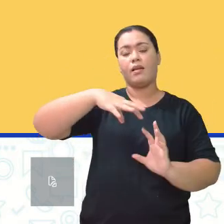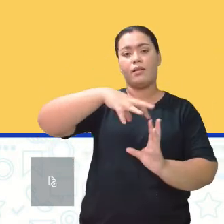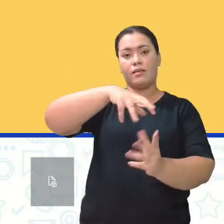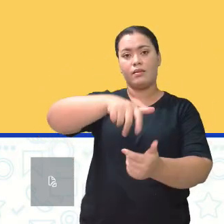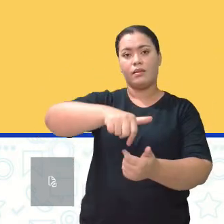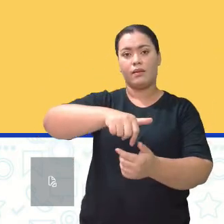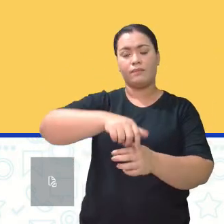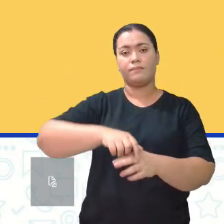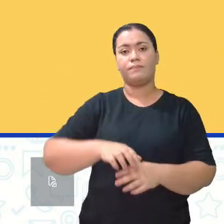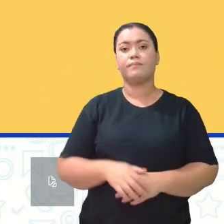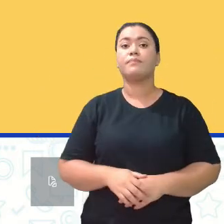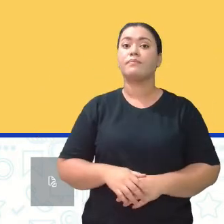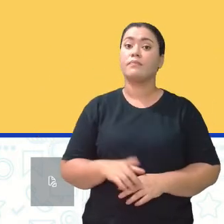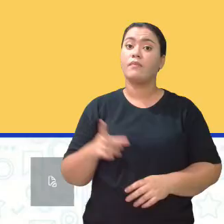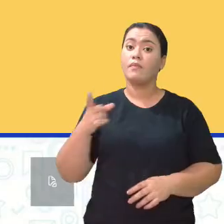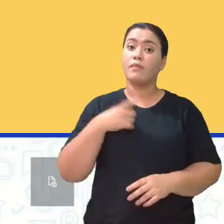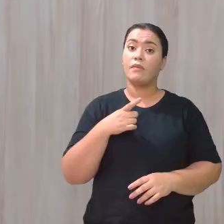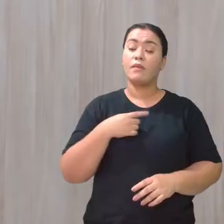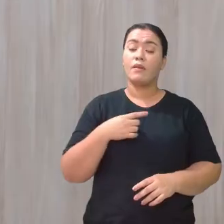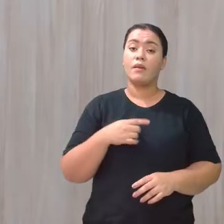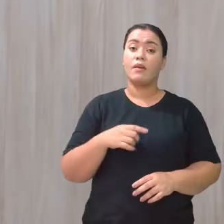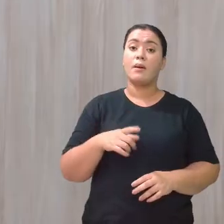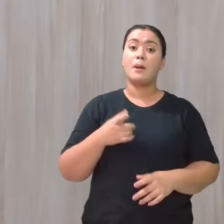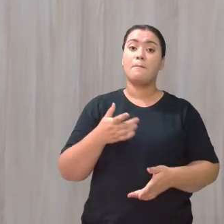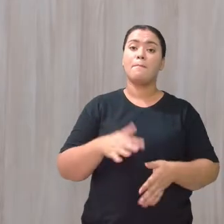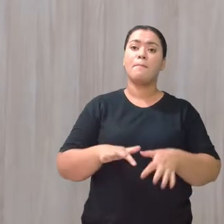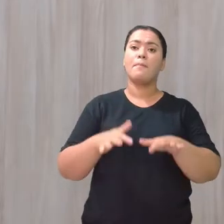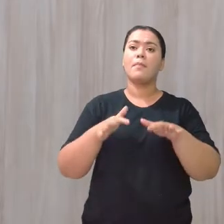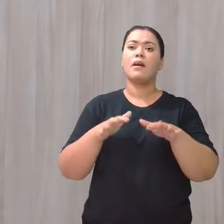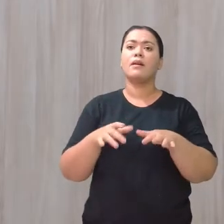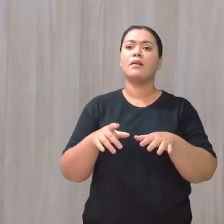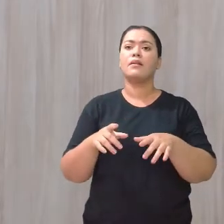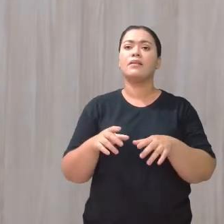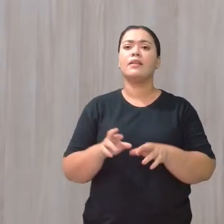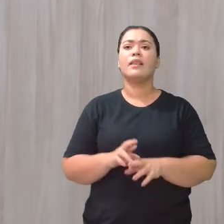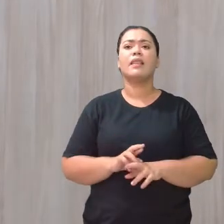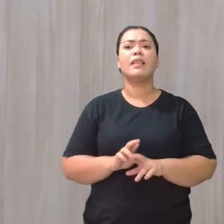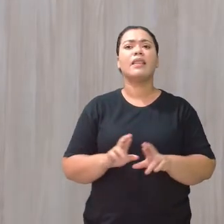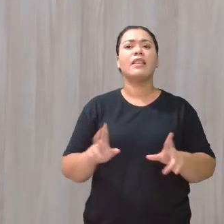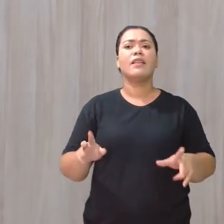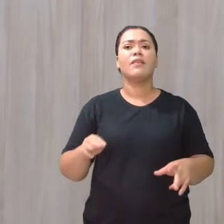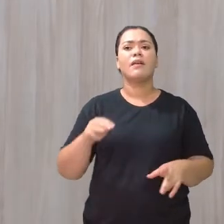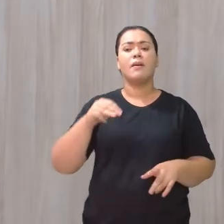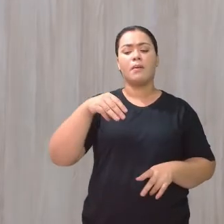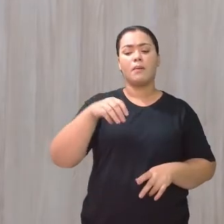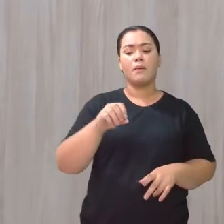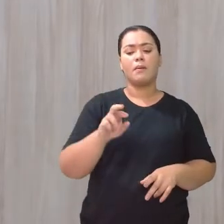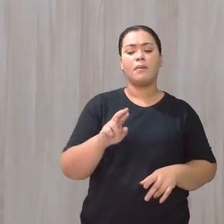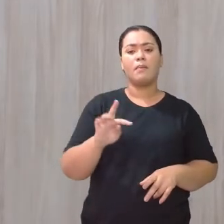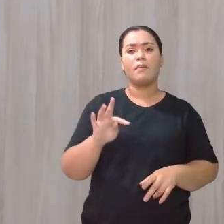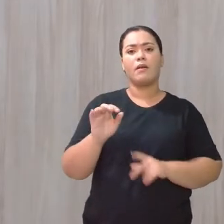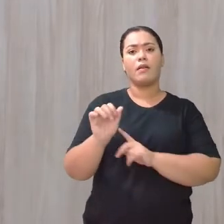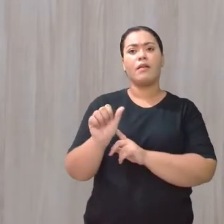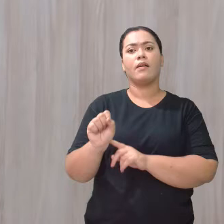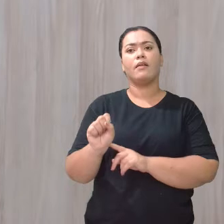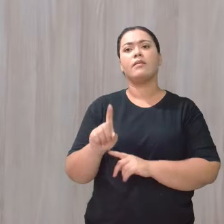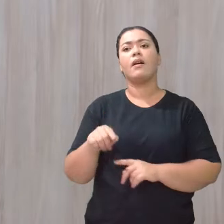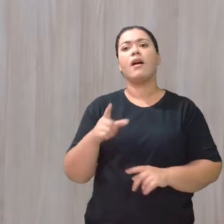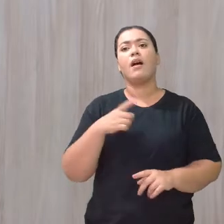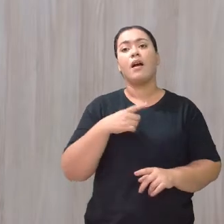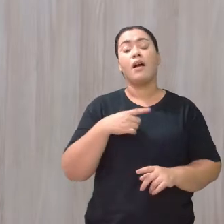Terra. E nesse caso, temos as marés mortas, diferentes da maré de cisígia, e que correspondem à